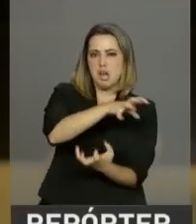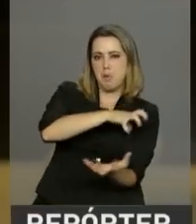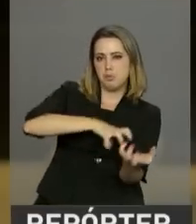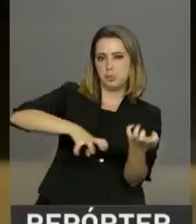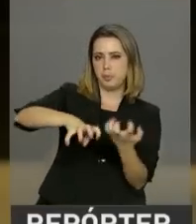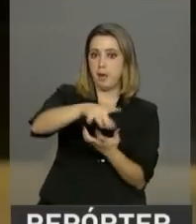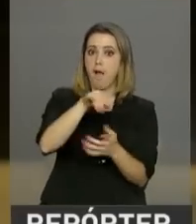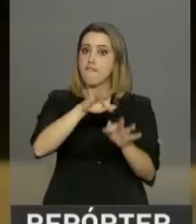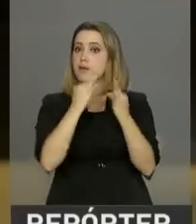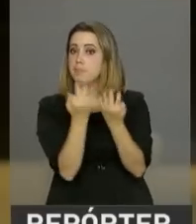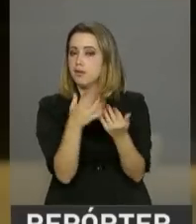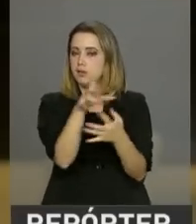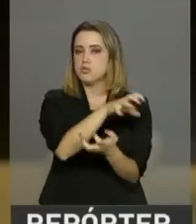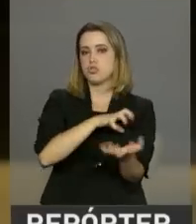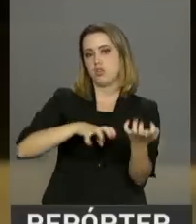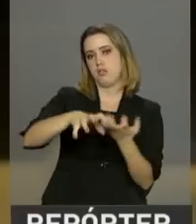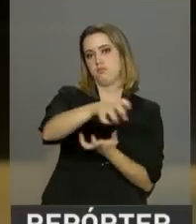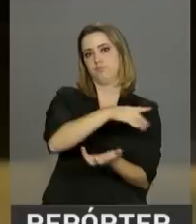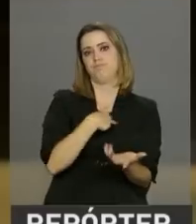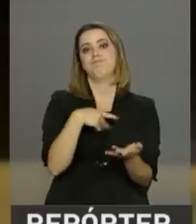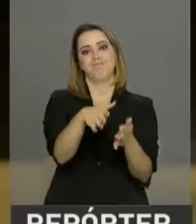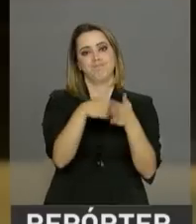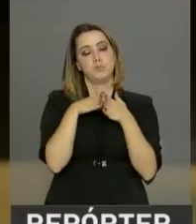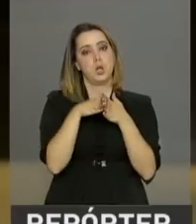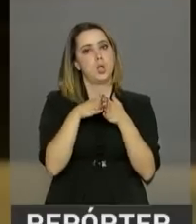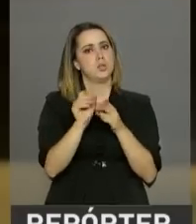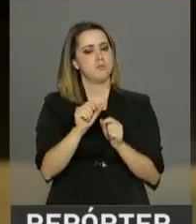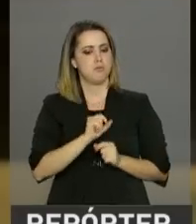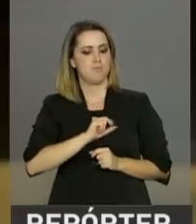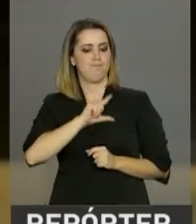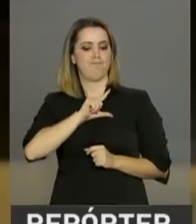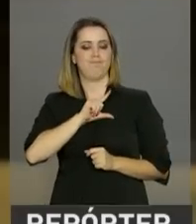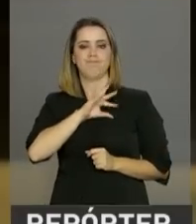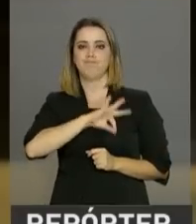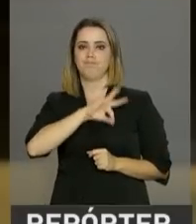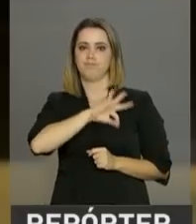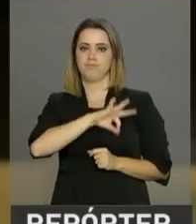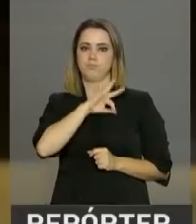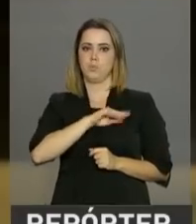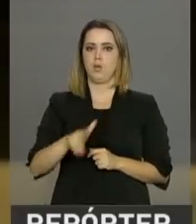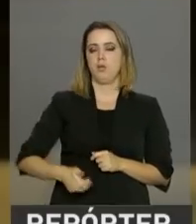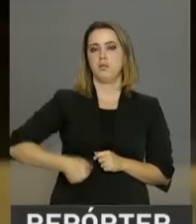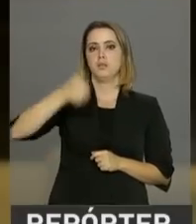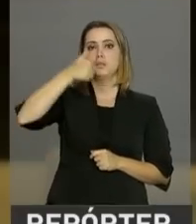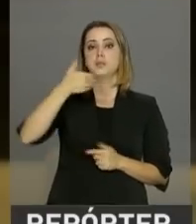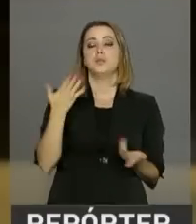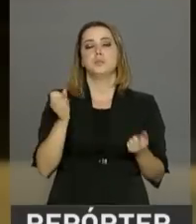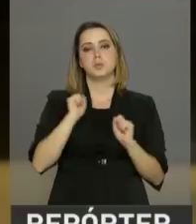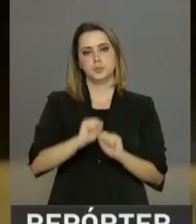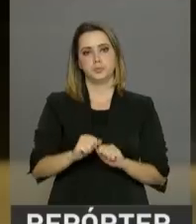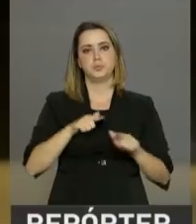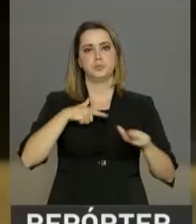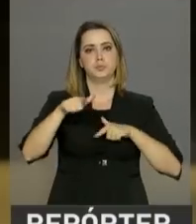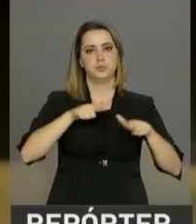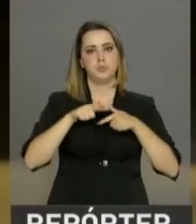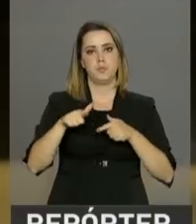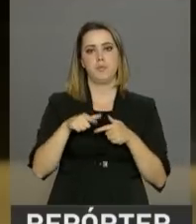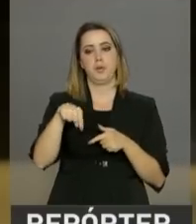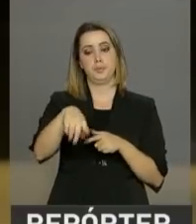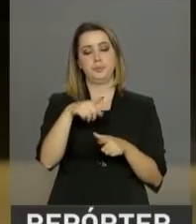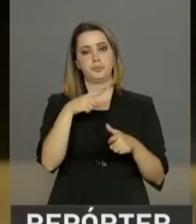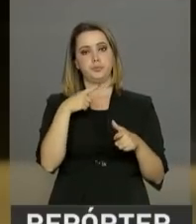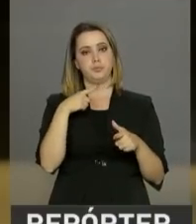a saída. Esses familiares reivindicam reajustes salariais e melhores condições de trabalho para os